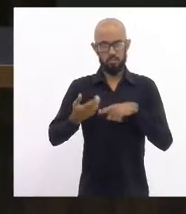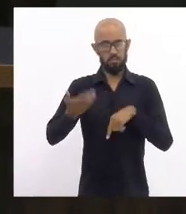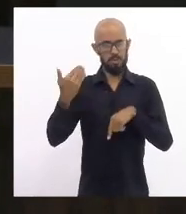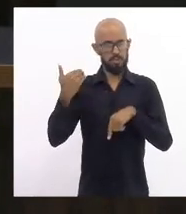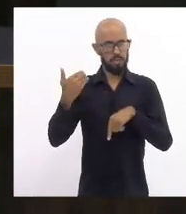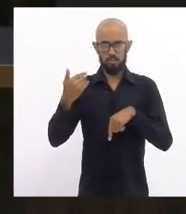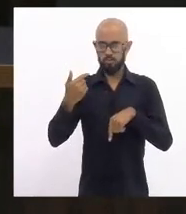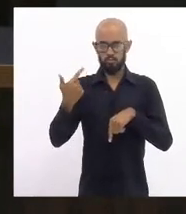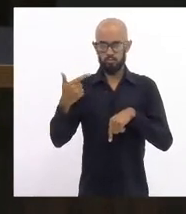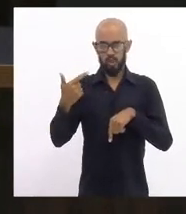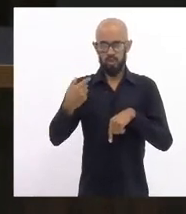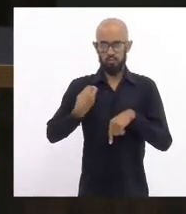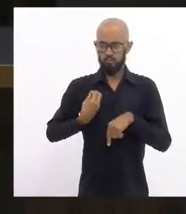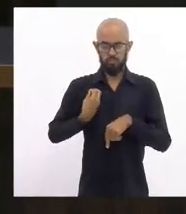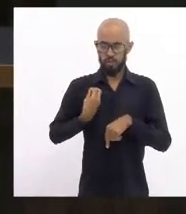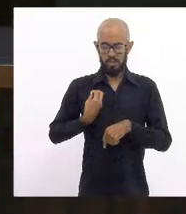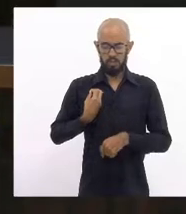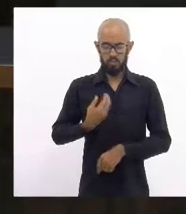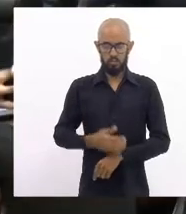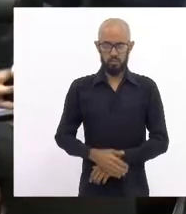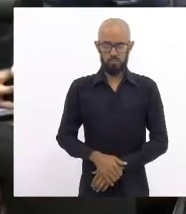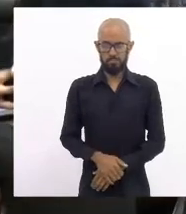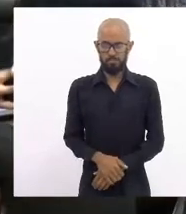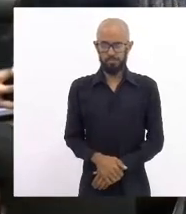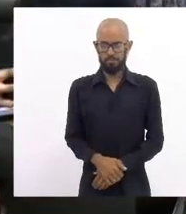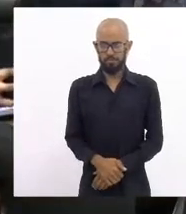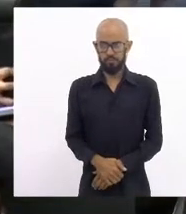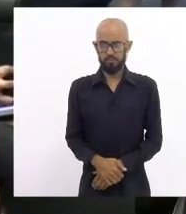valendo, não está validada.